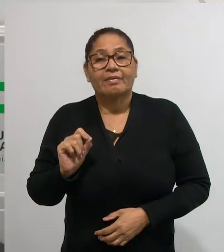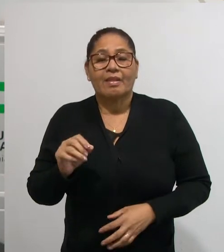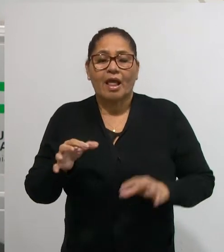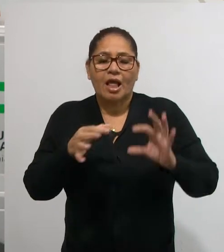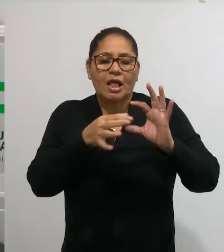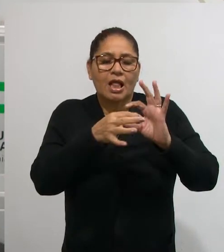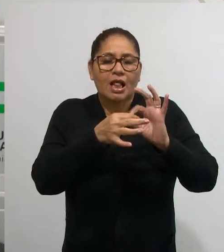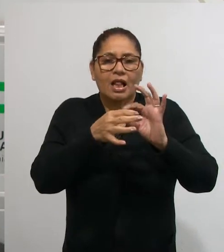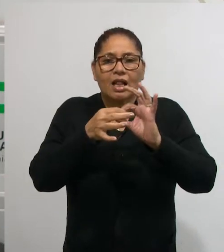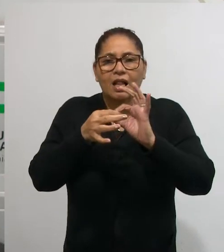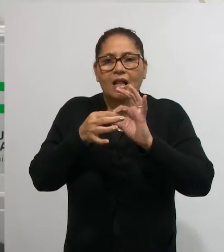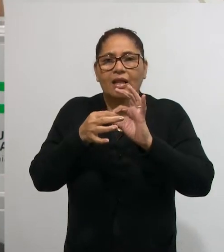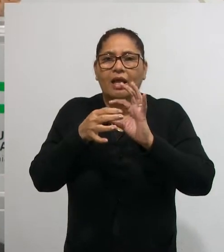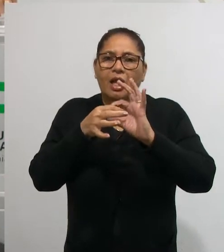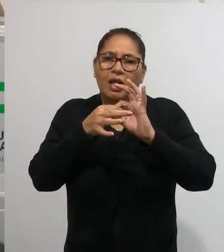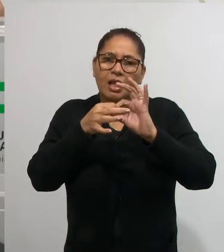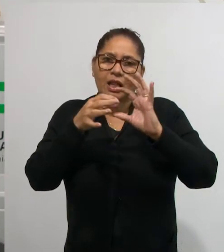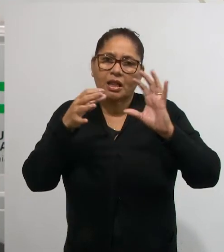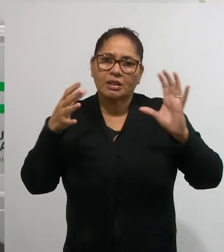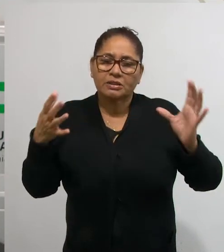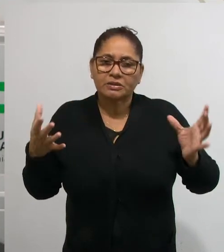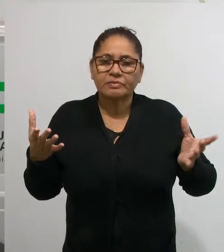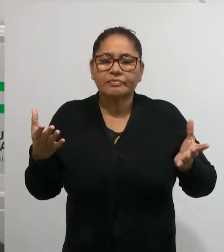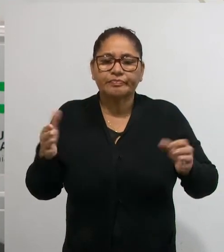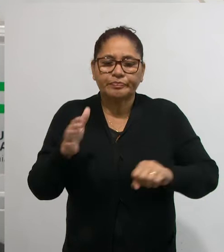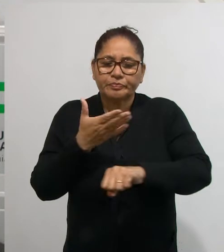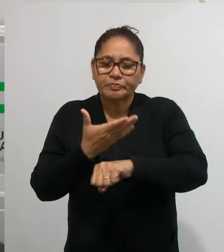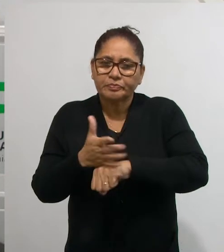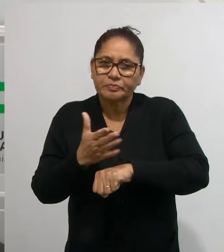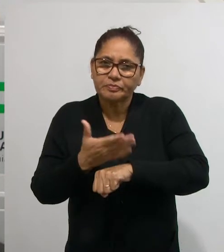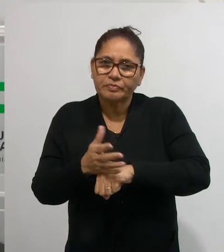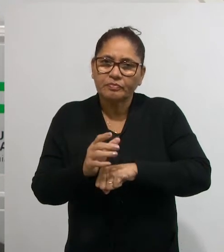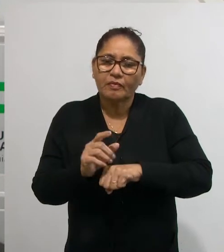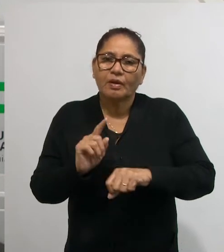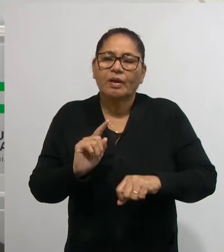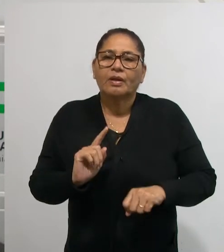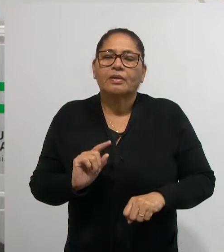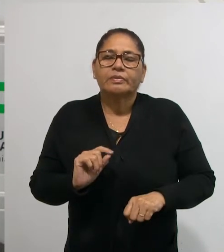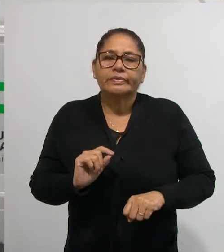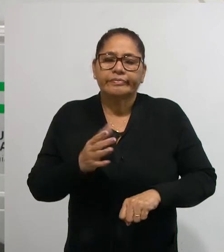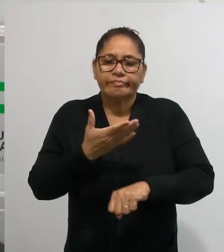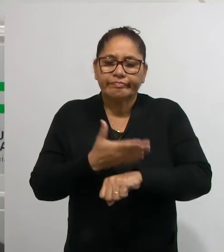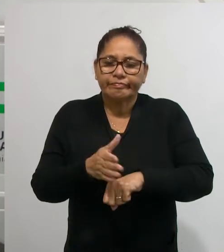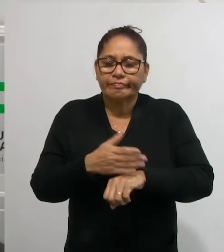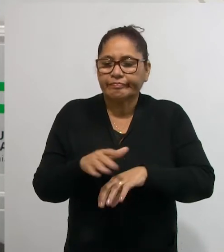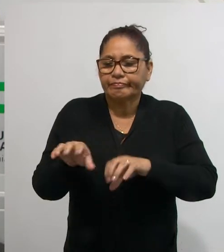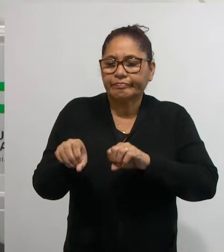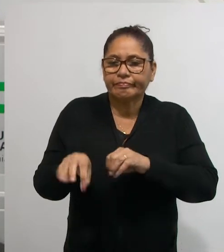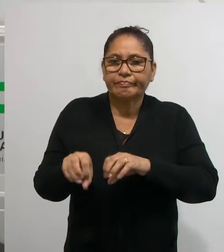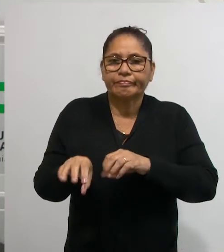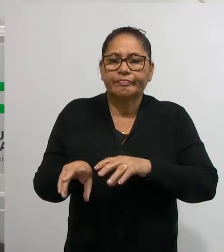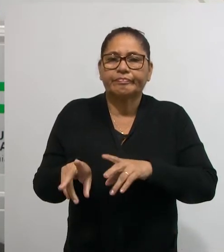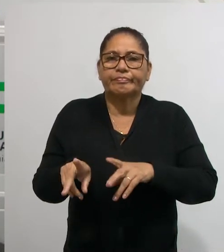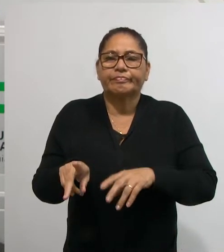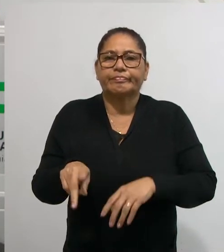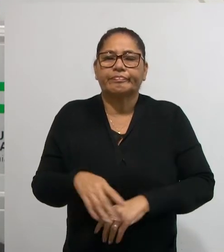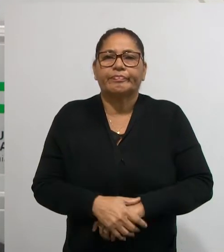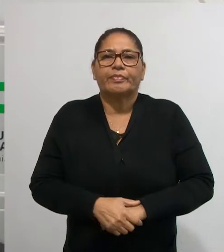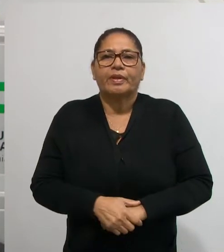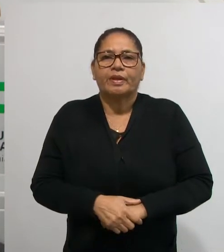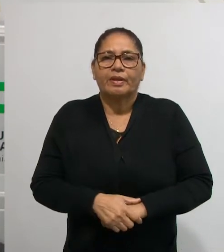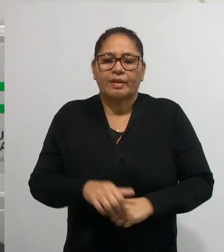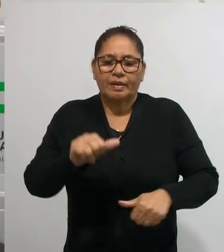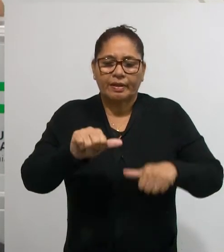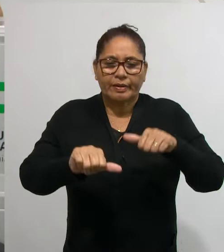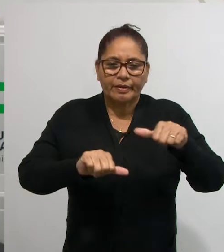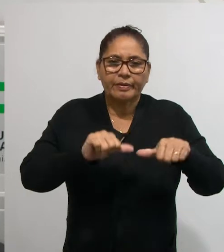contexto interdependente da prática educativa. Porque a prática educativa, assim como Perrenot diz que a avaliação